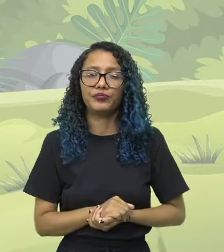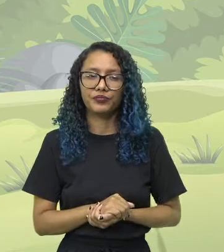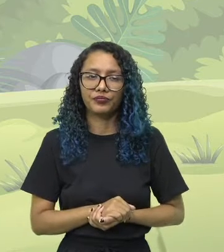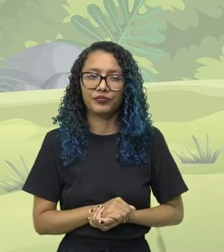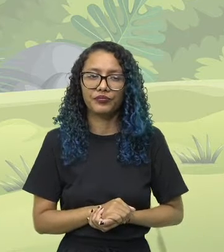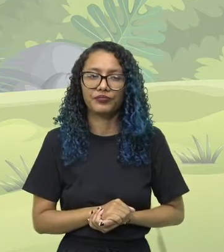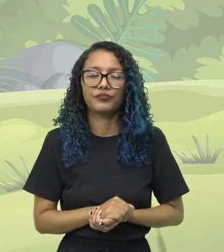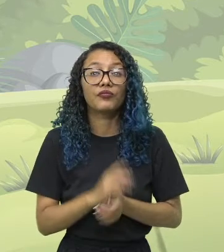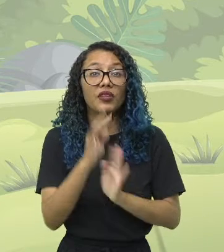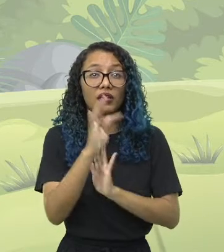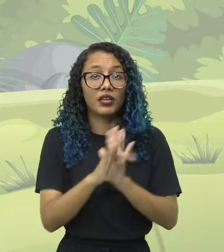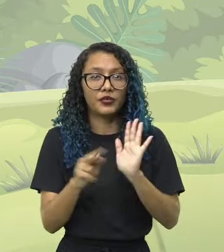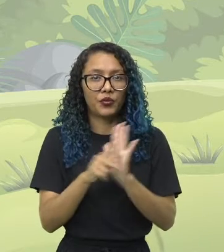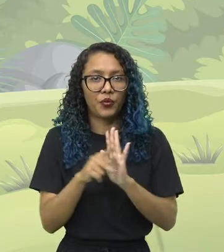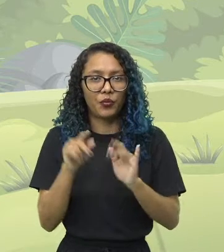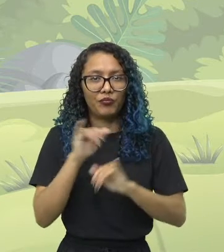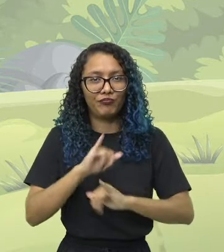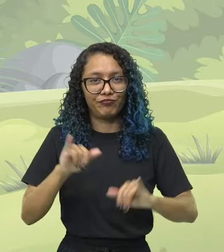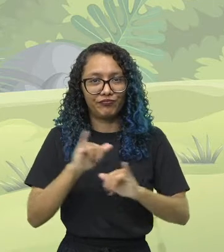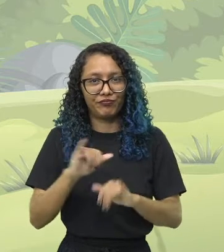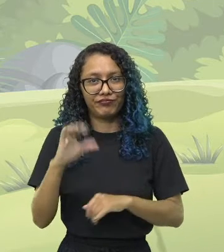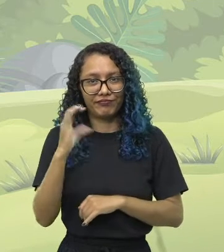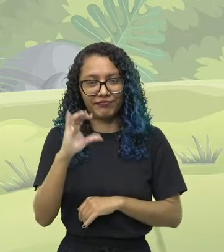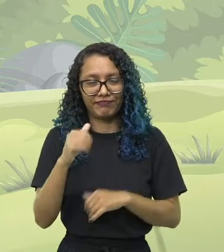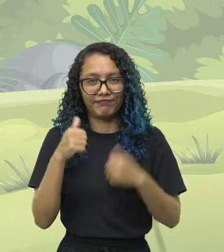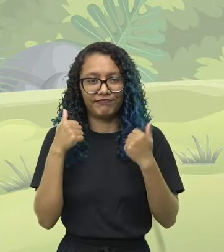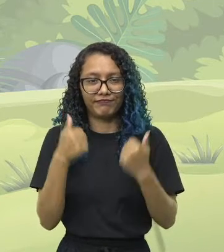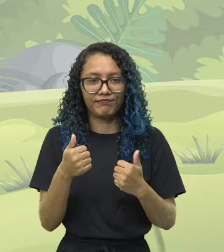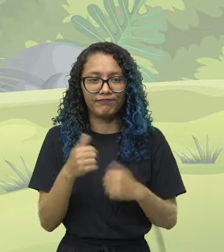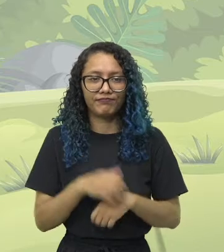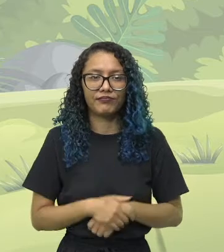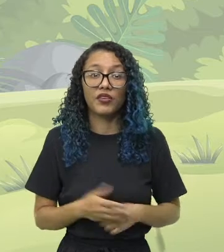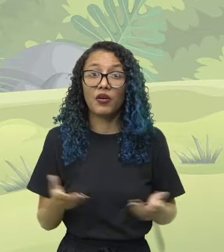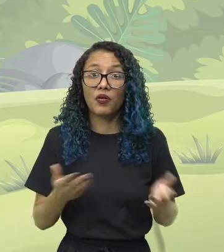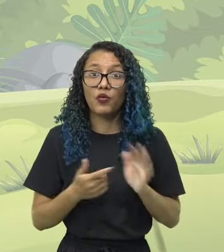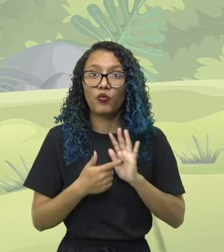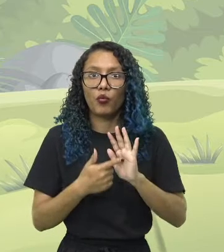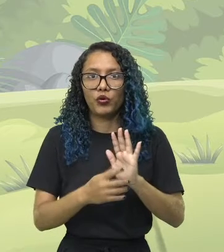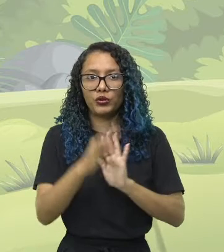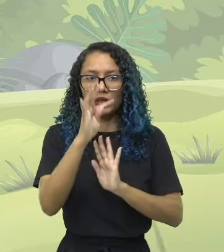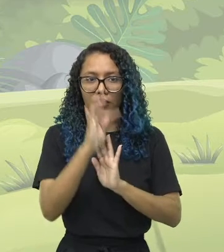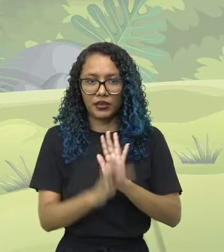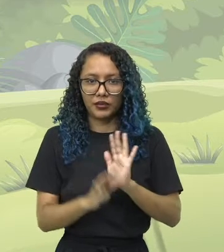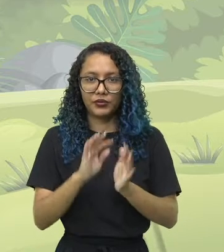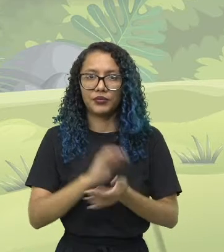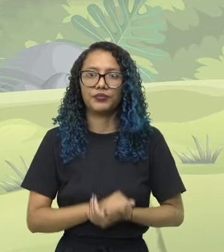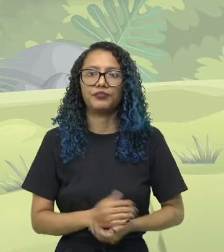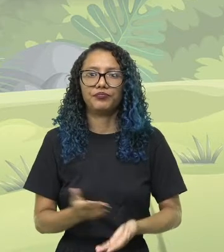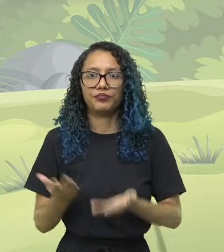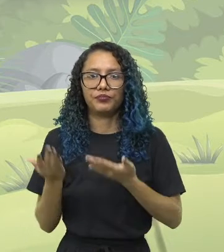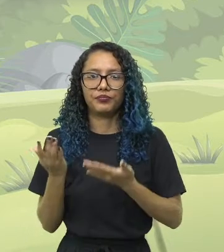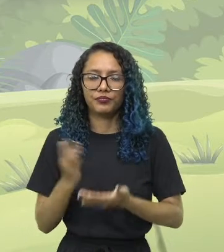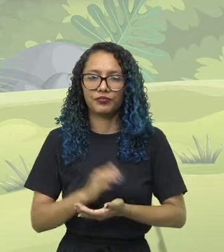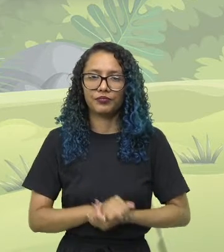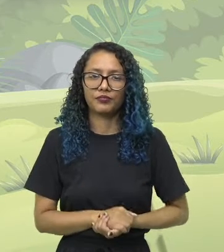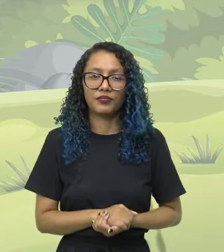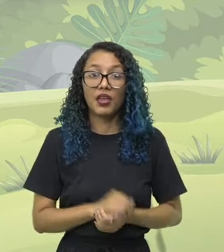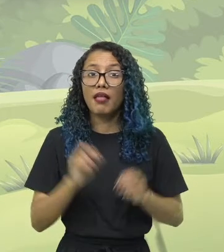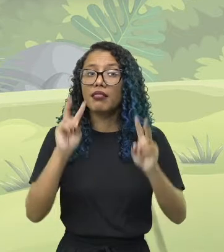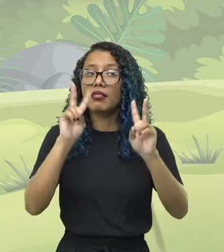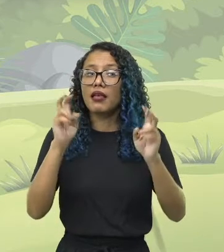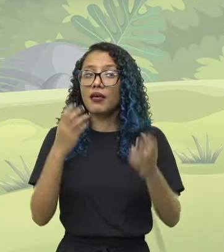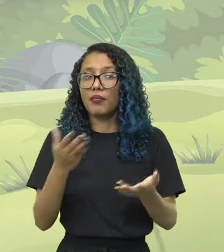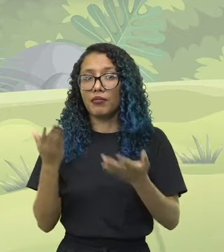textos de divulgação científica. E aí nós temos um texto, vamos começar com o nosso texto, com o